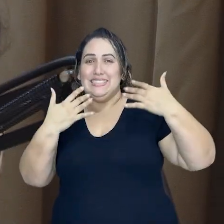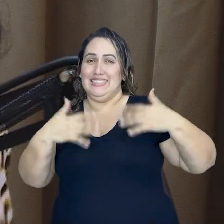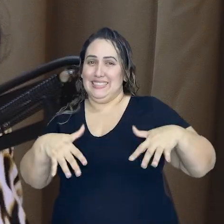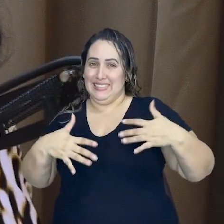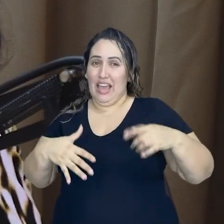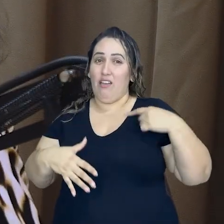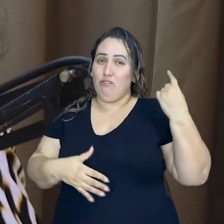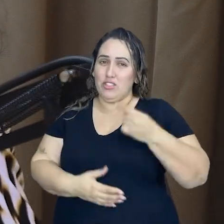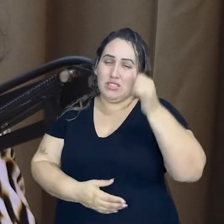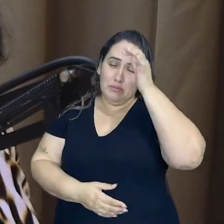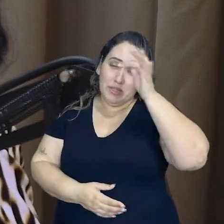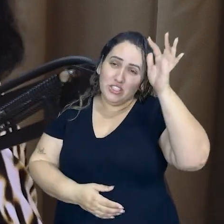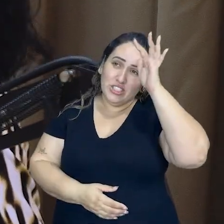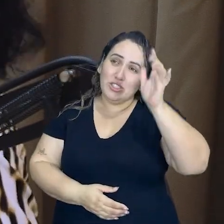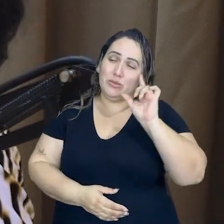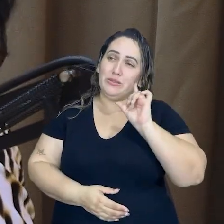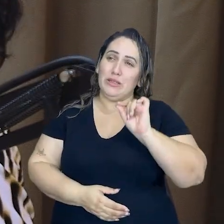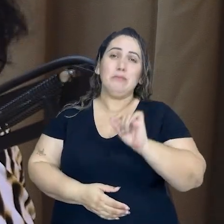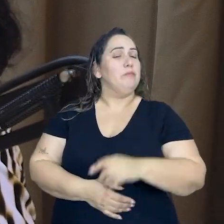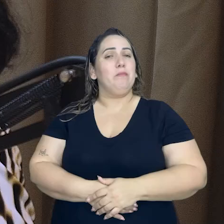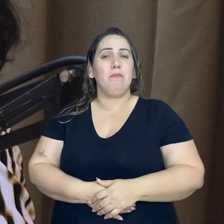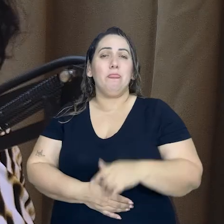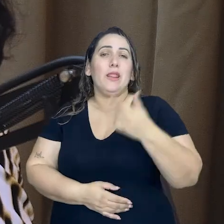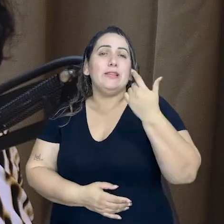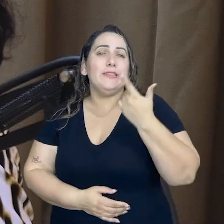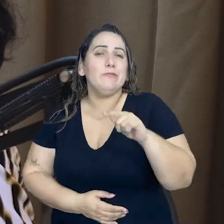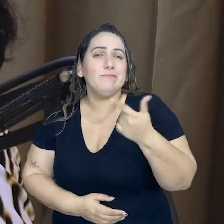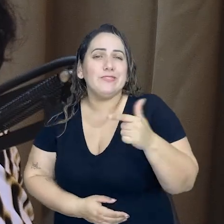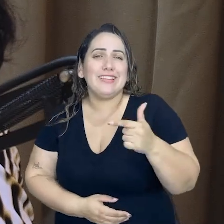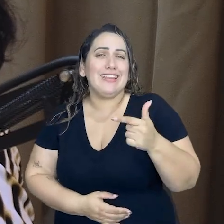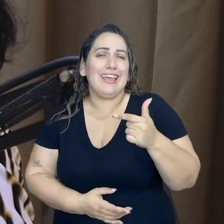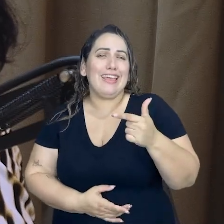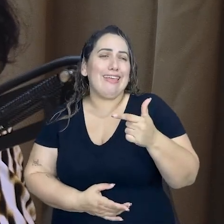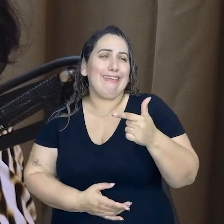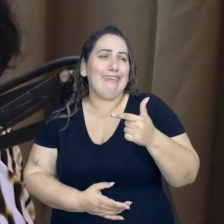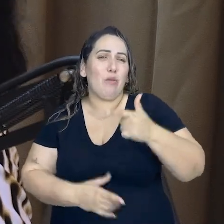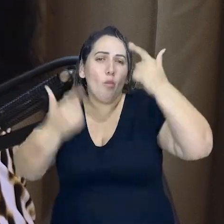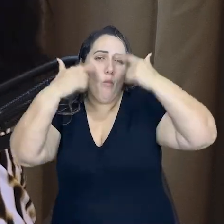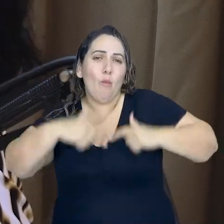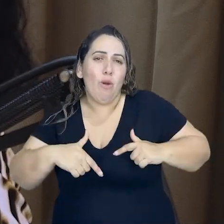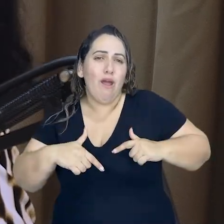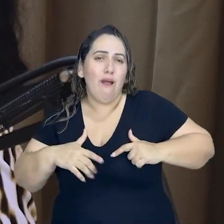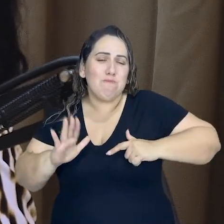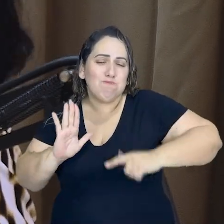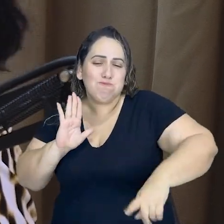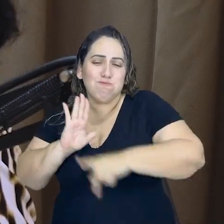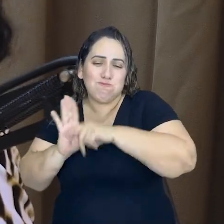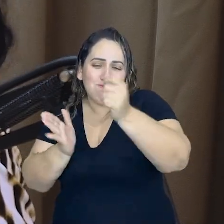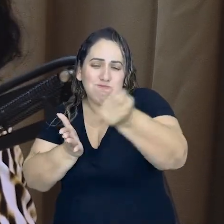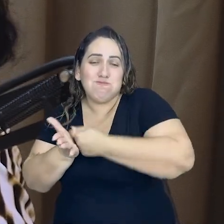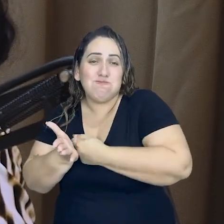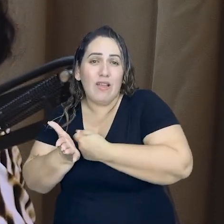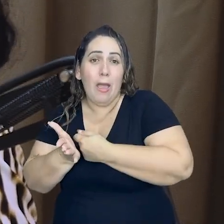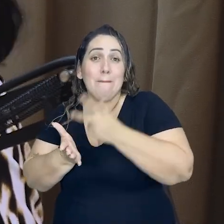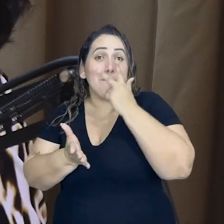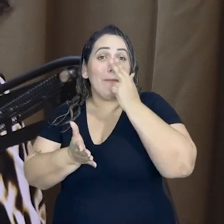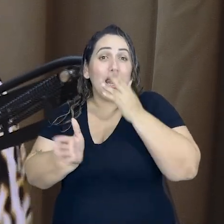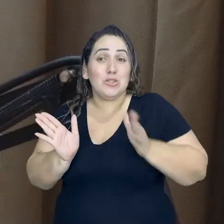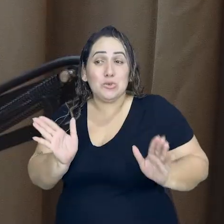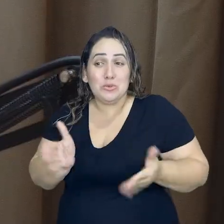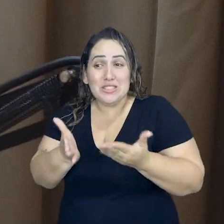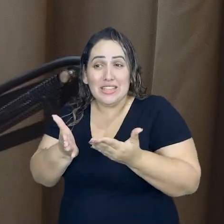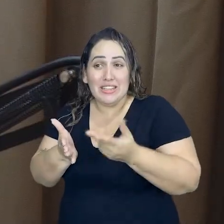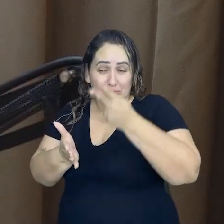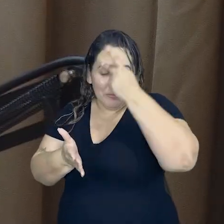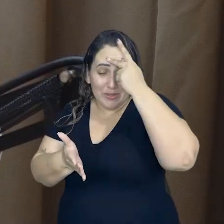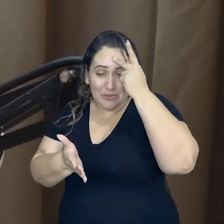se sente uma sanção. Quase um incentivo para que você não aplique, não, né? Exatamente. Isso.